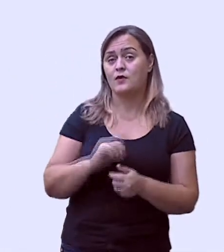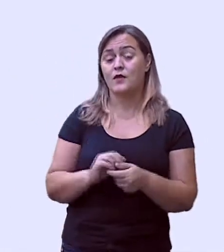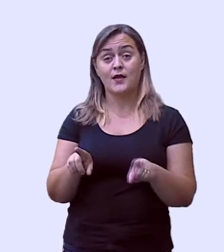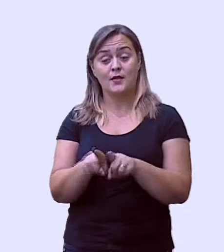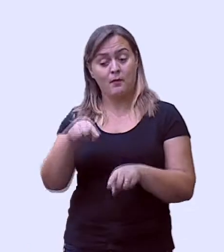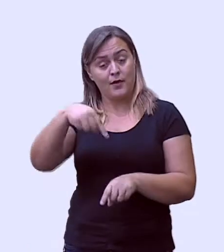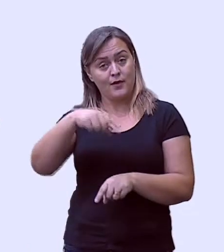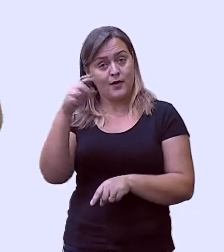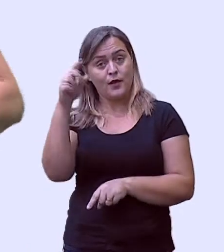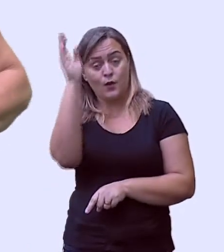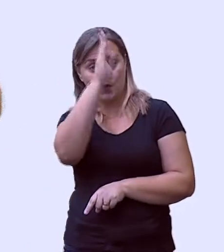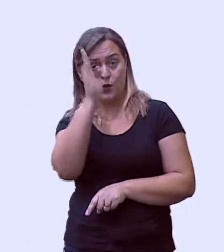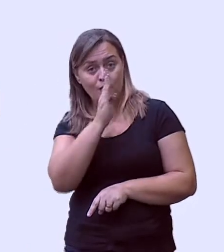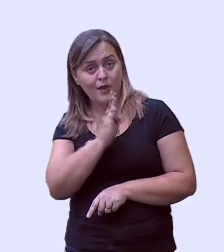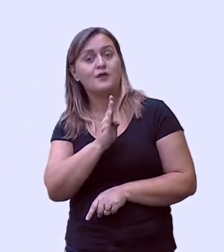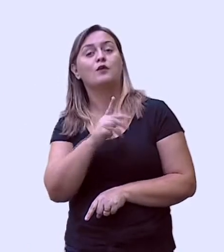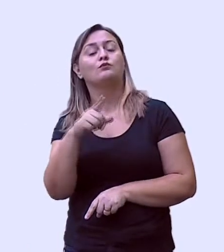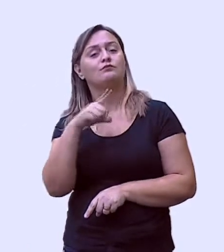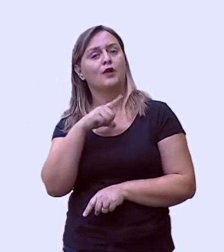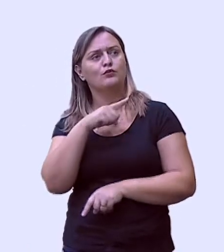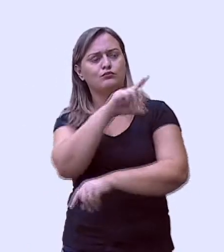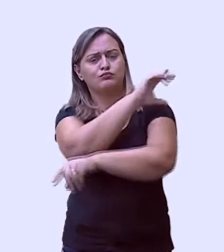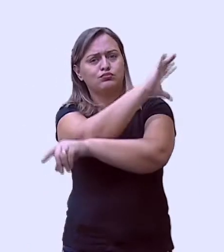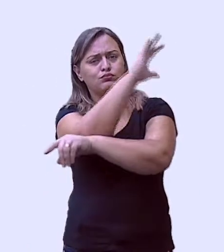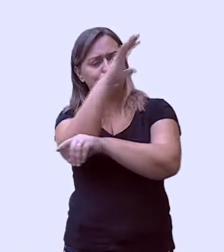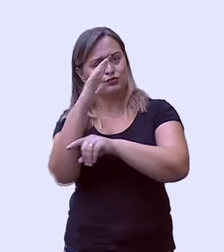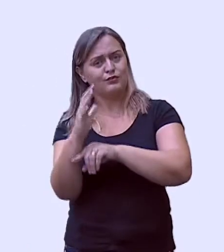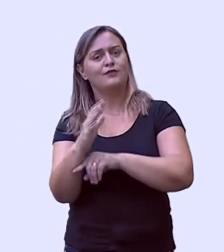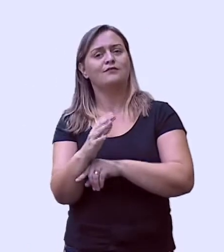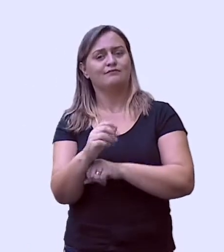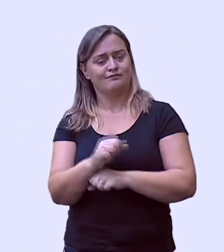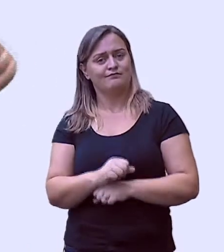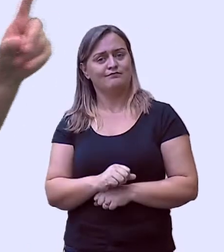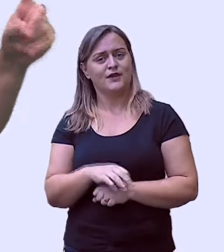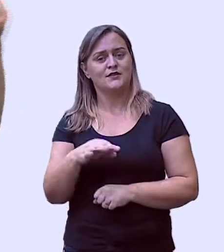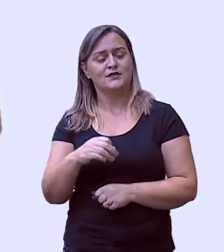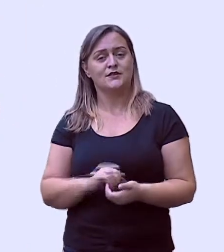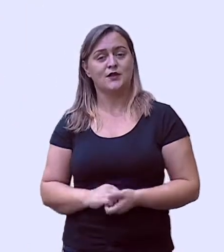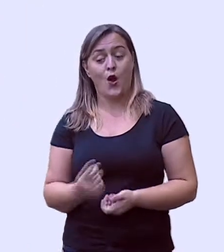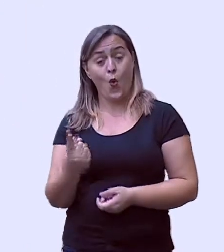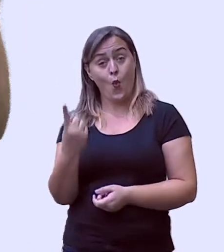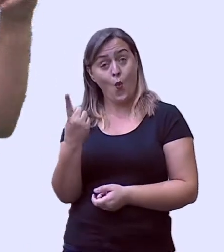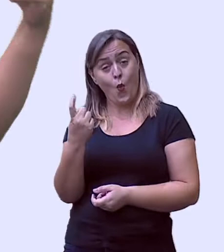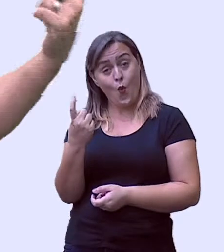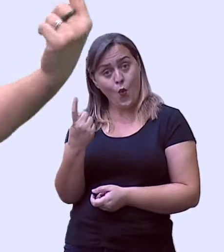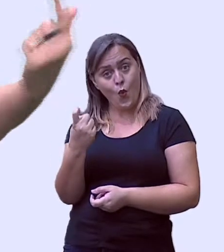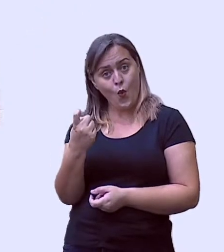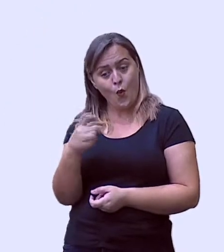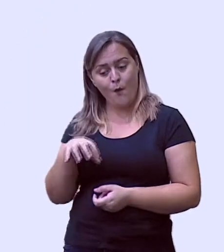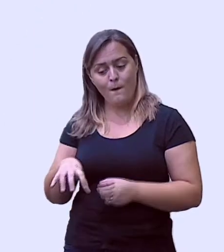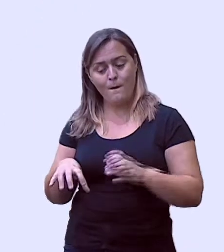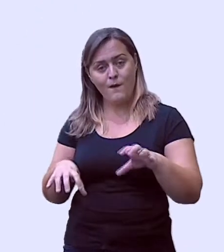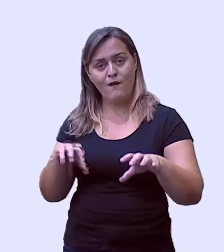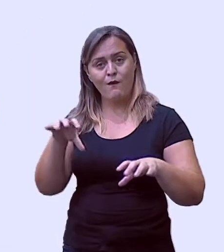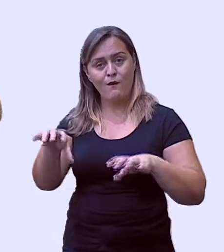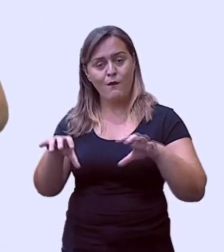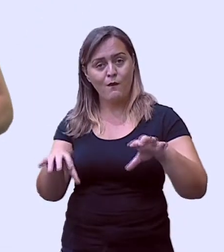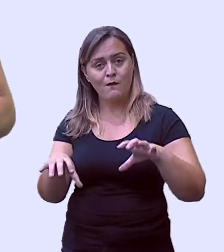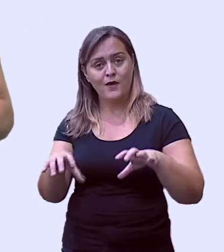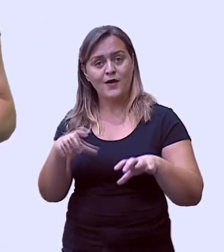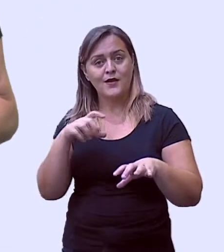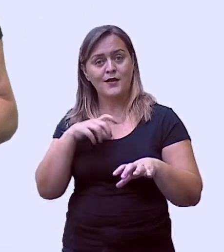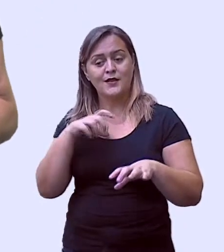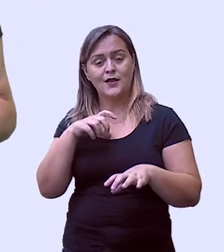Brasil central. Olha só, é o único bioma que faz fronteiras com outros países.